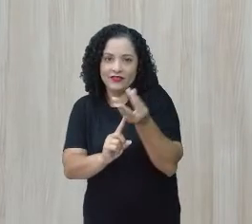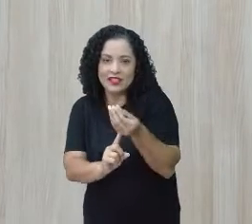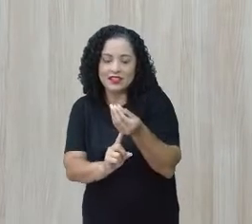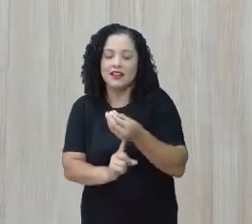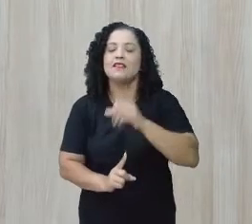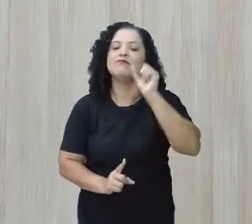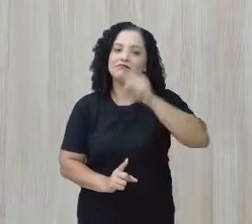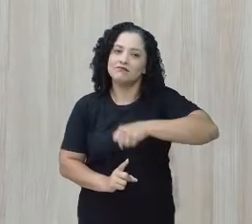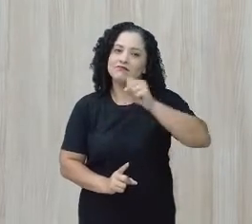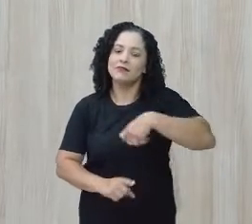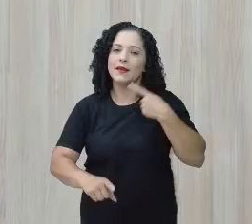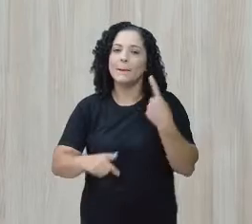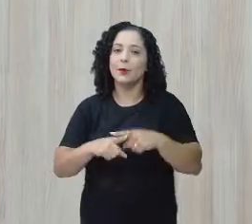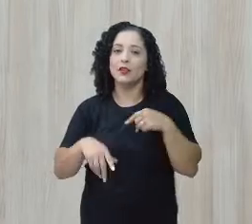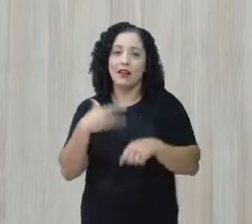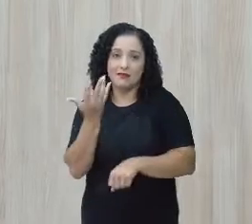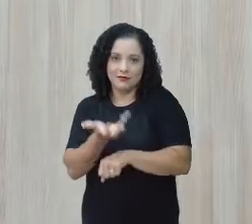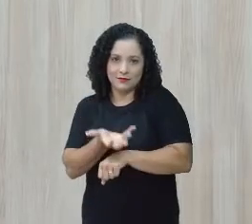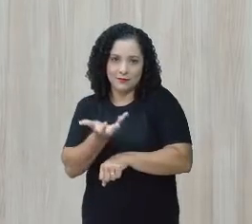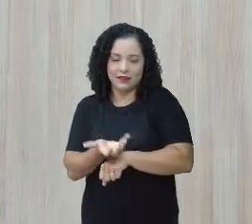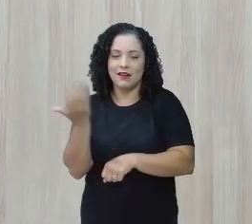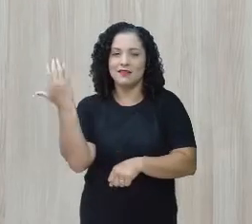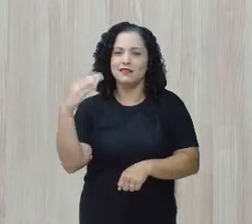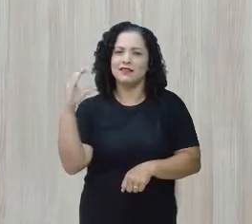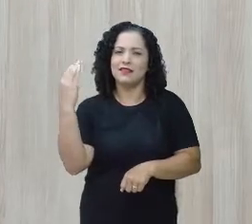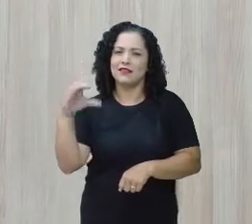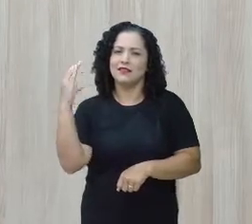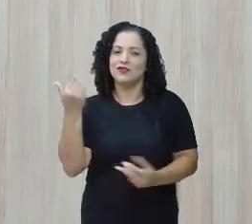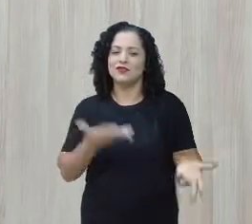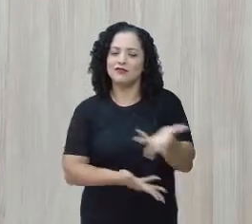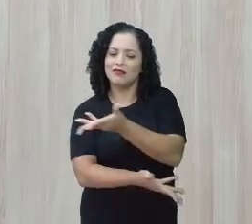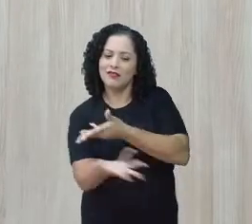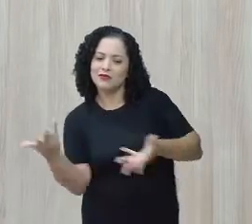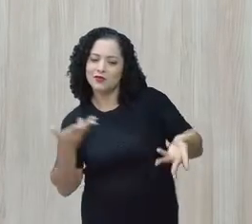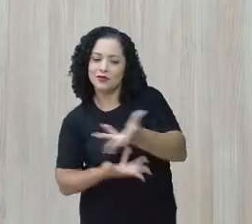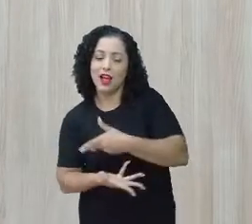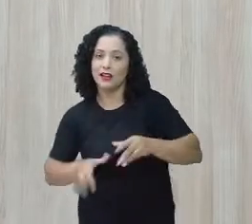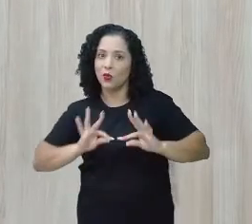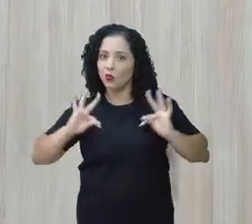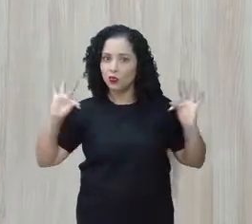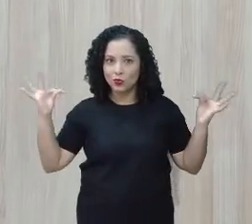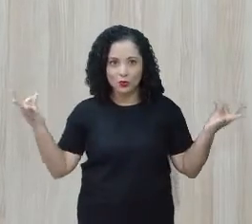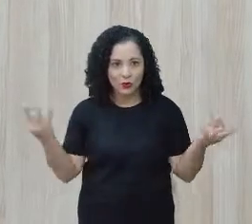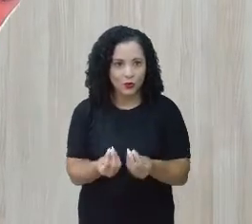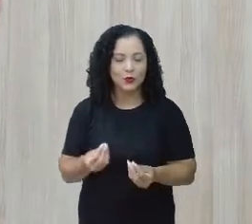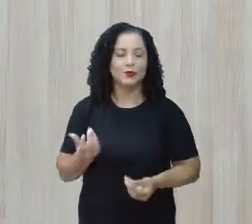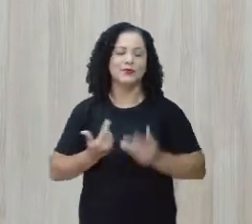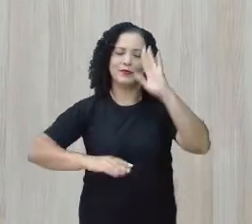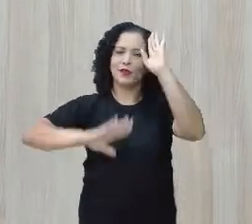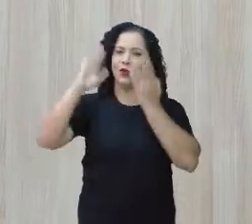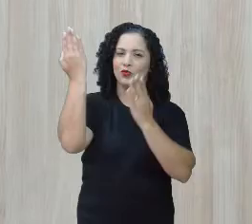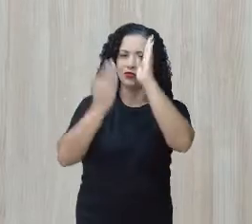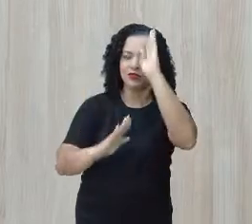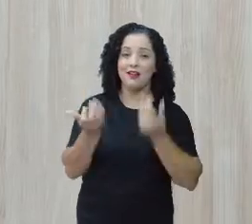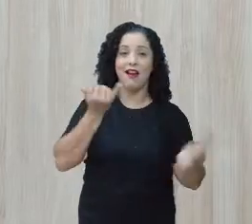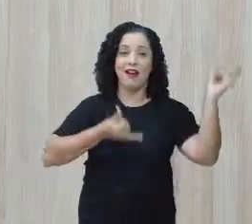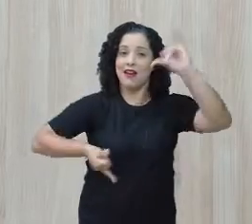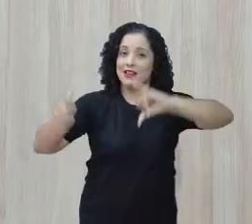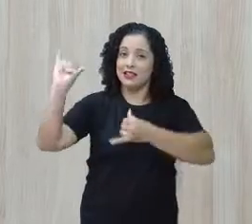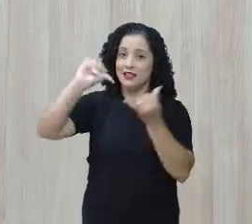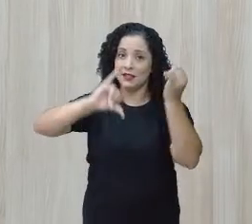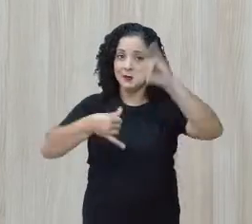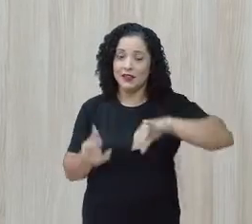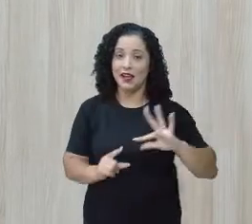nossa disciplina, ciências, então nós trabalhamos com todas as ciências, a biologia, a química e